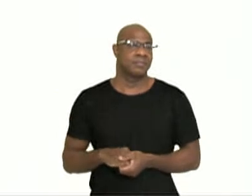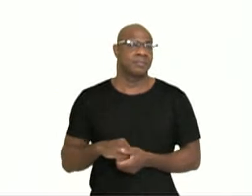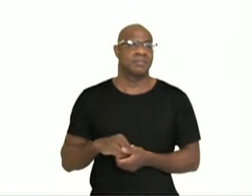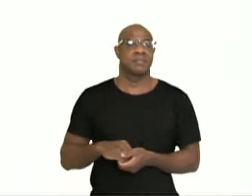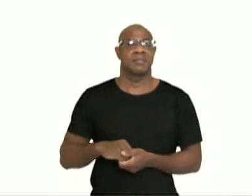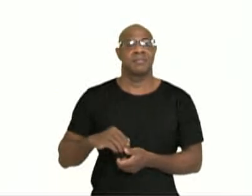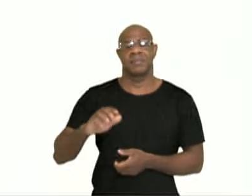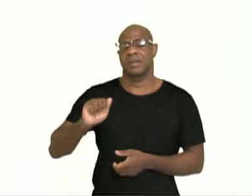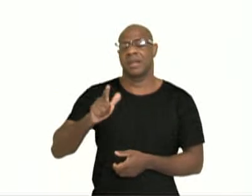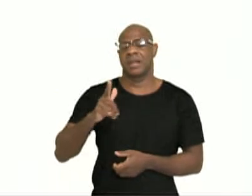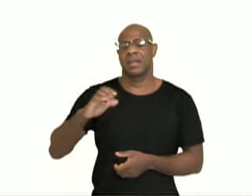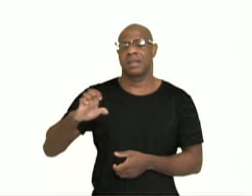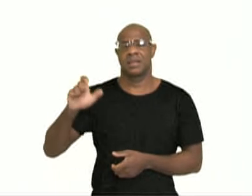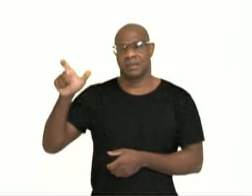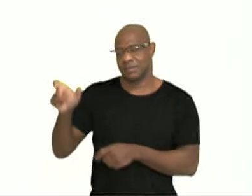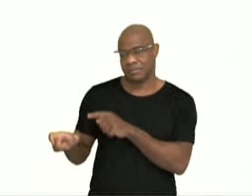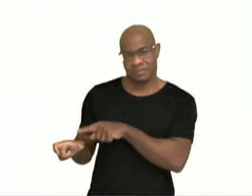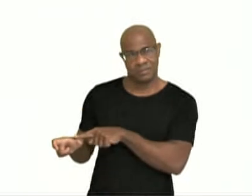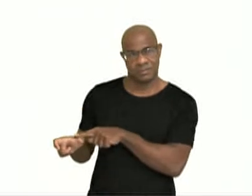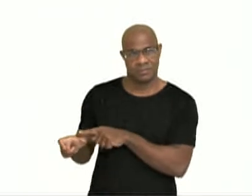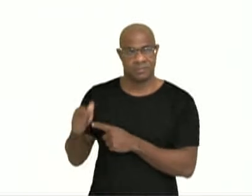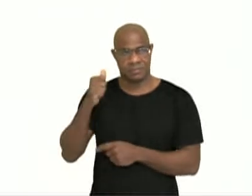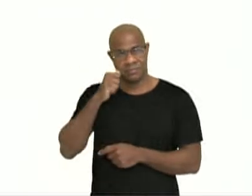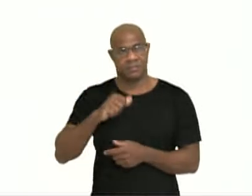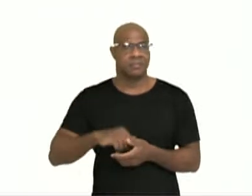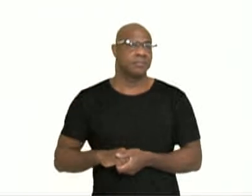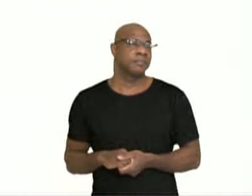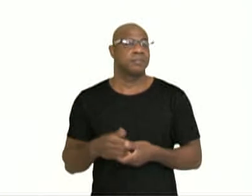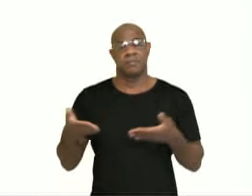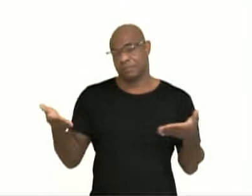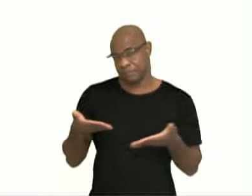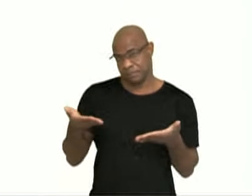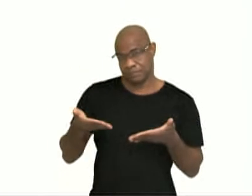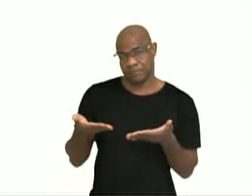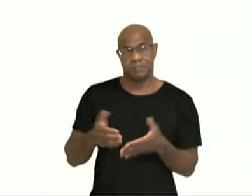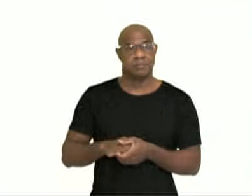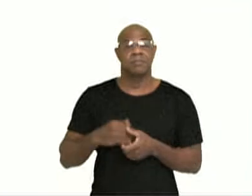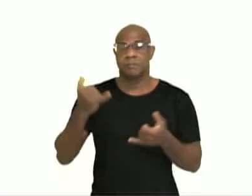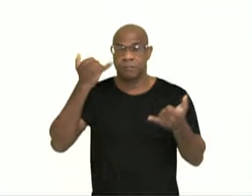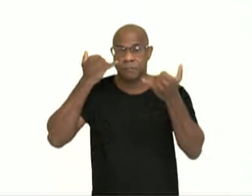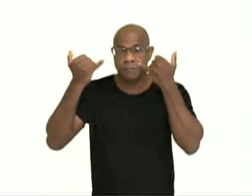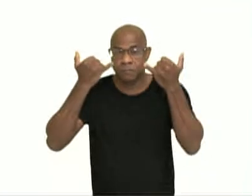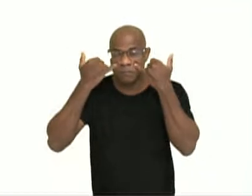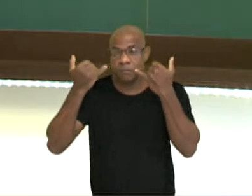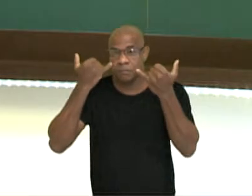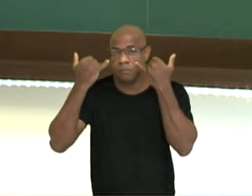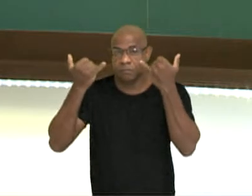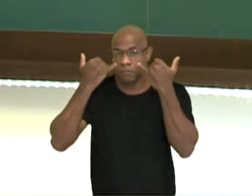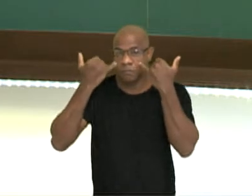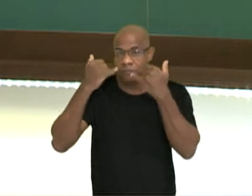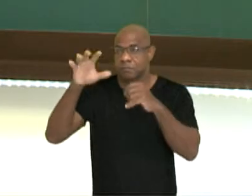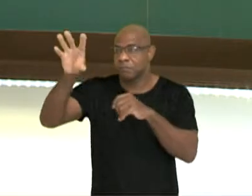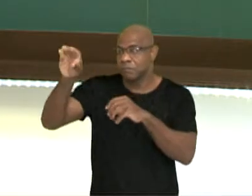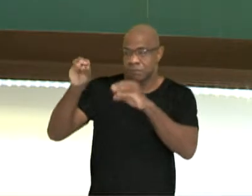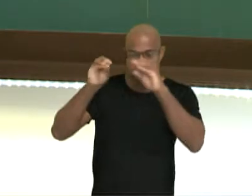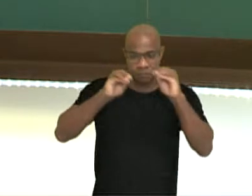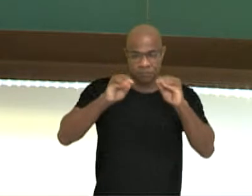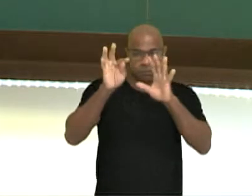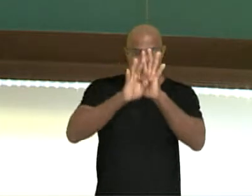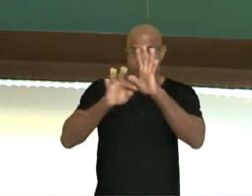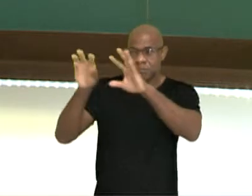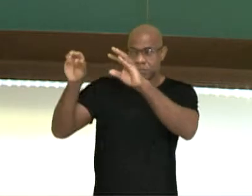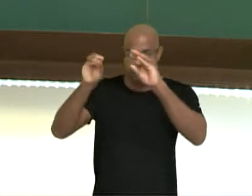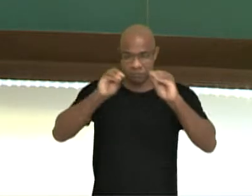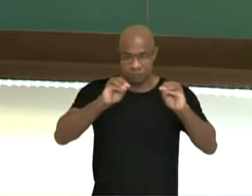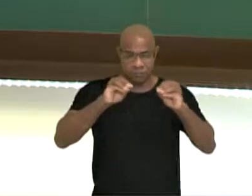Alissa, tranquilo? Então agora a gente vai tirar as informações do texto. O que eu quero que você me diga? Eu quero que